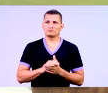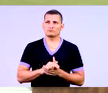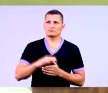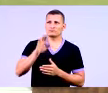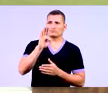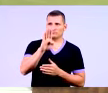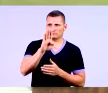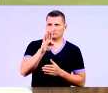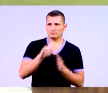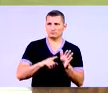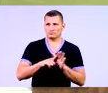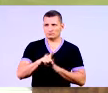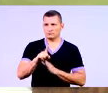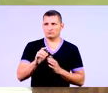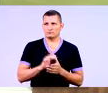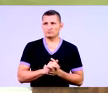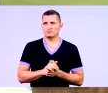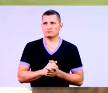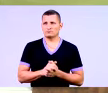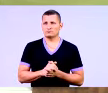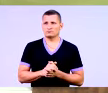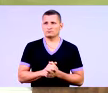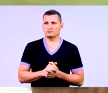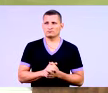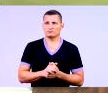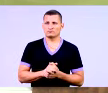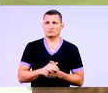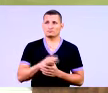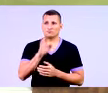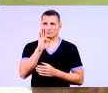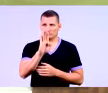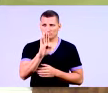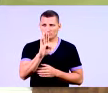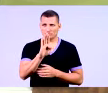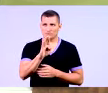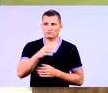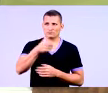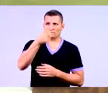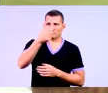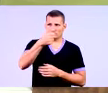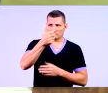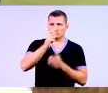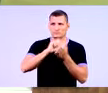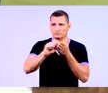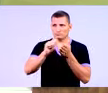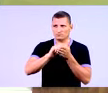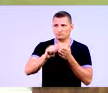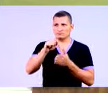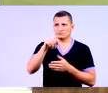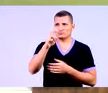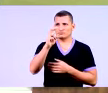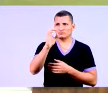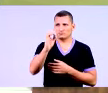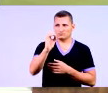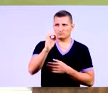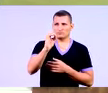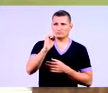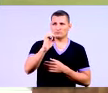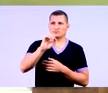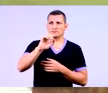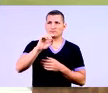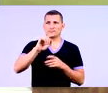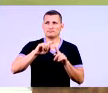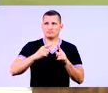b e ele perguntou o seguinte na primeira questão b o primeiro escreva é 50 mas o 2º